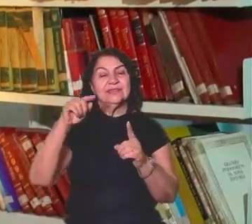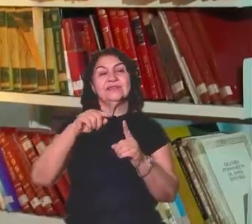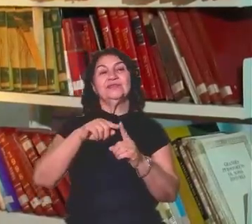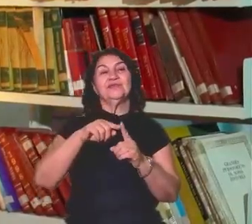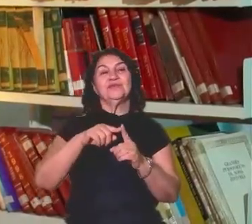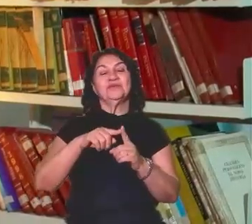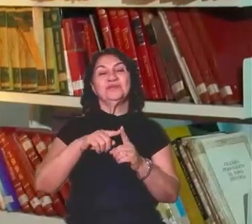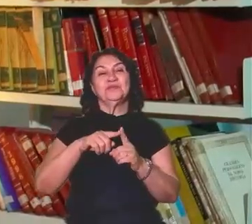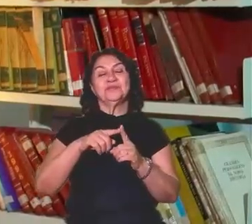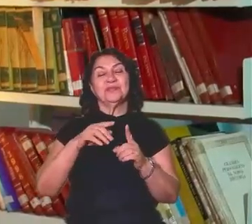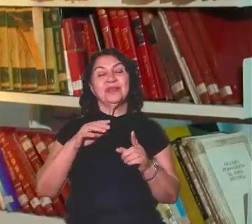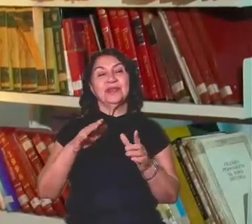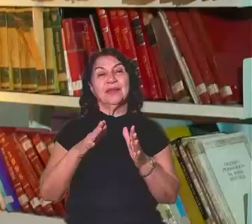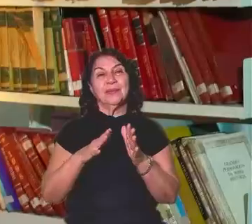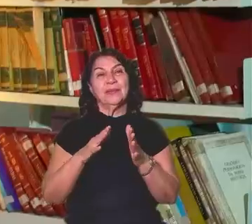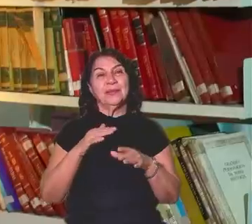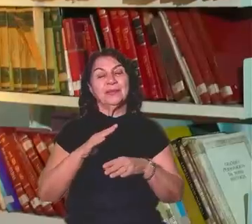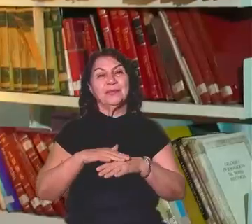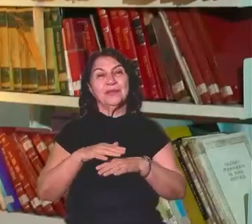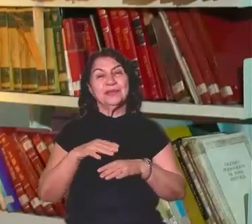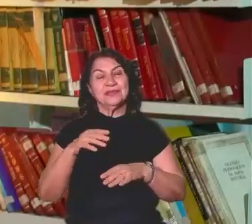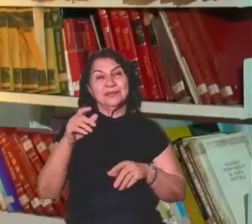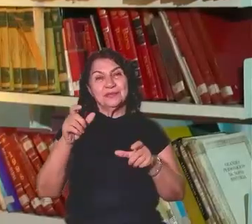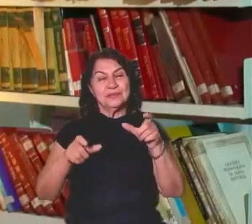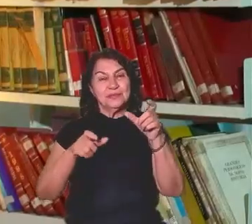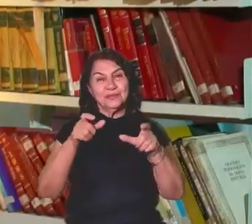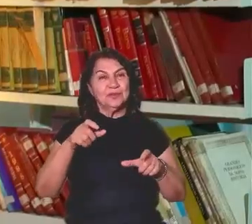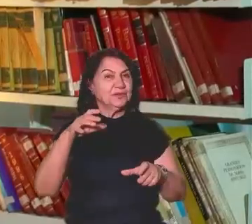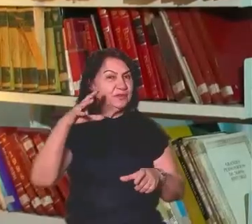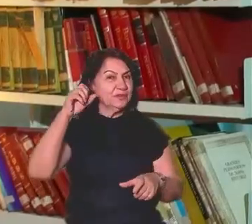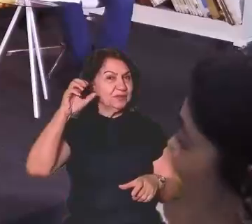demais pessoas, enfim, que possam te escutar.